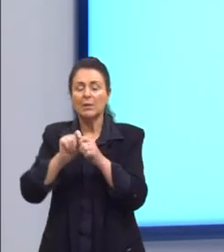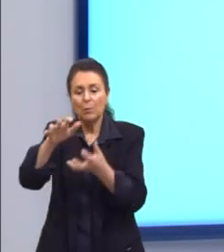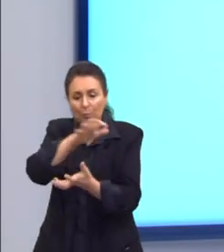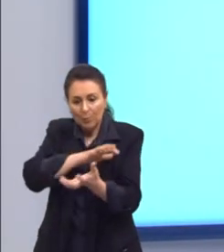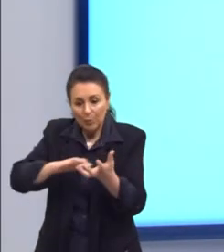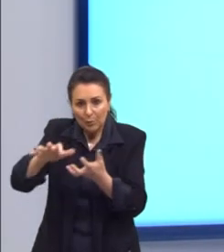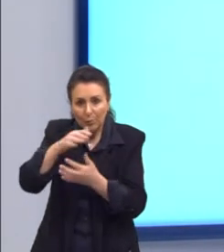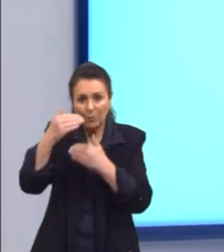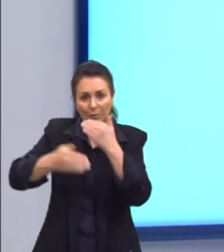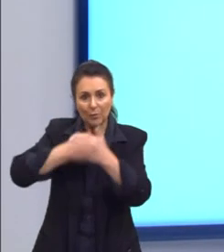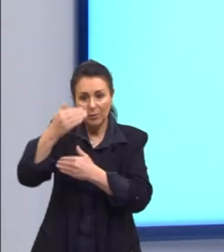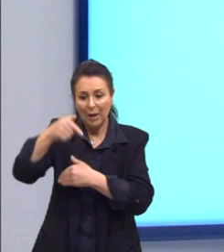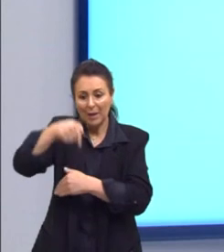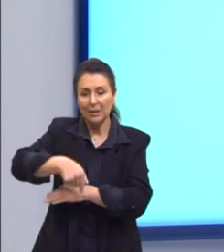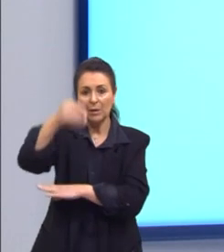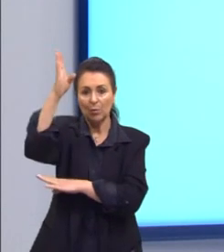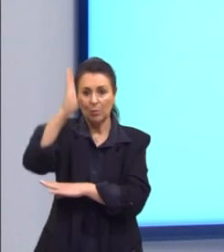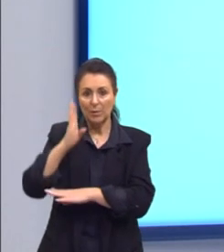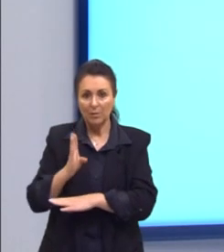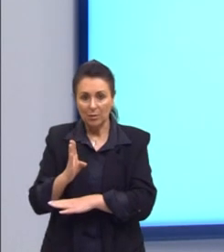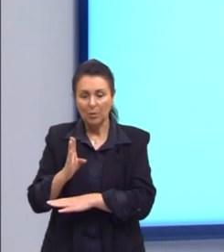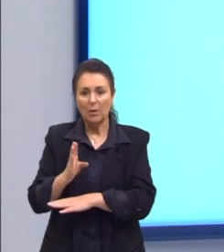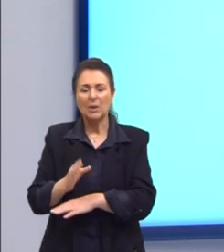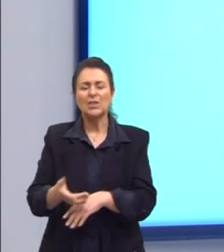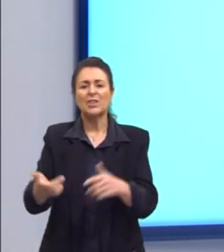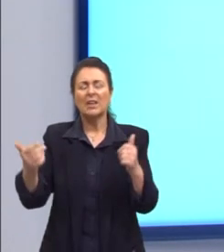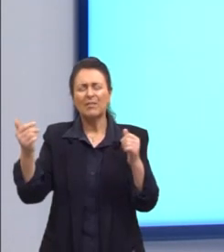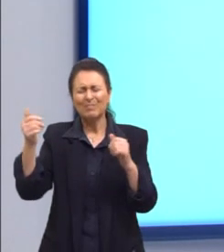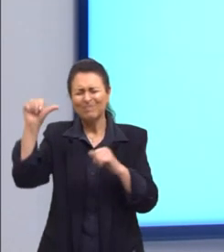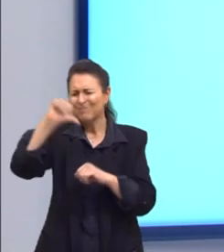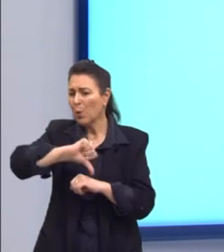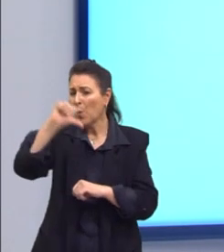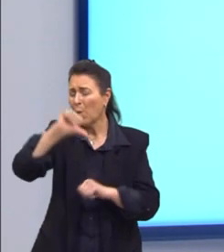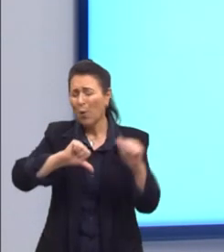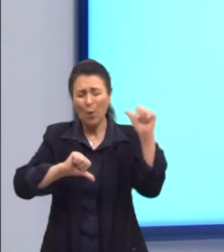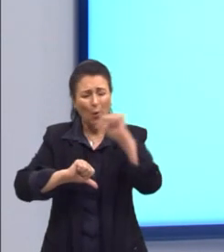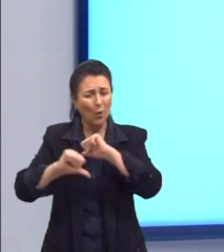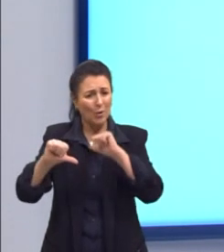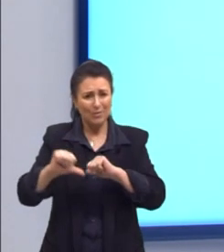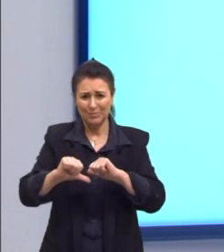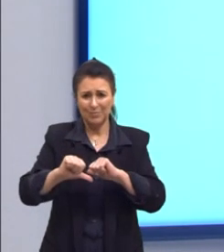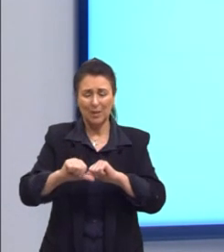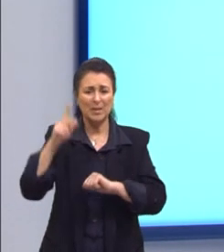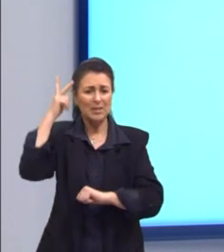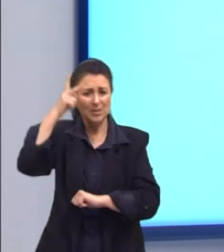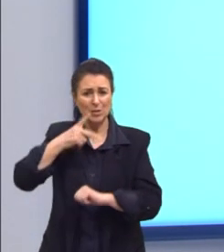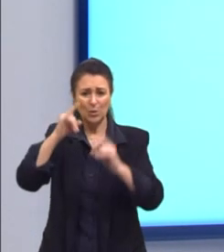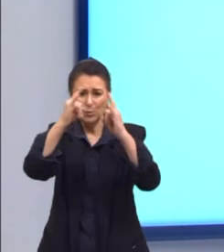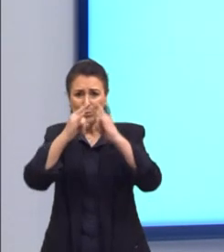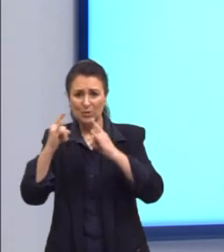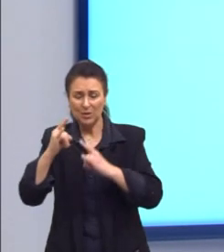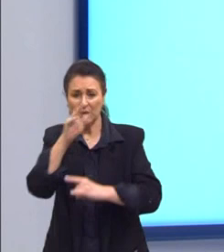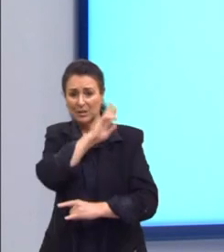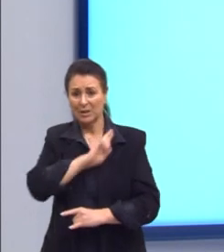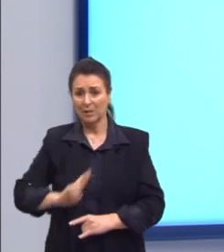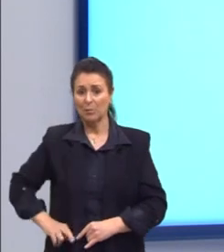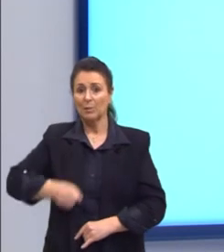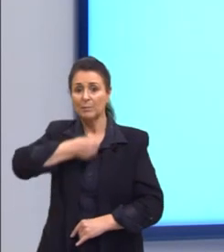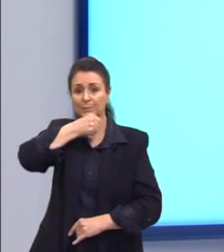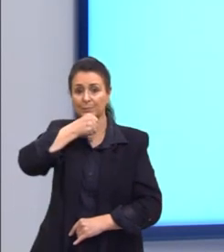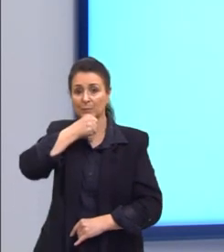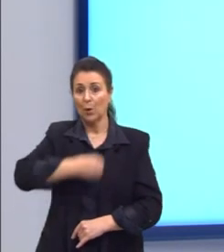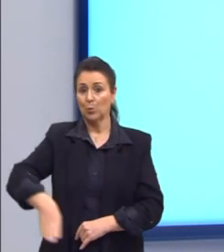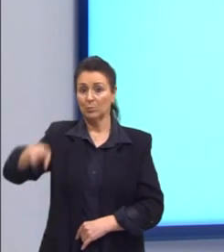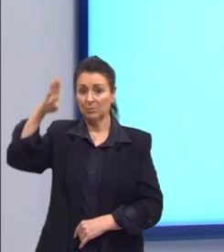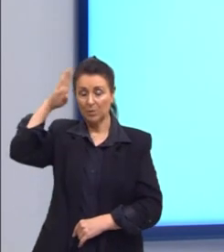que começava a sacudir as já caducas instituições políticas da República Velha. Os tenentes substituíram